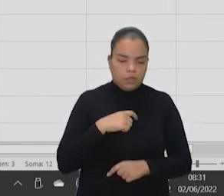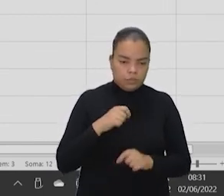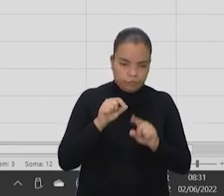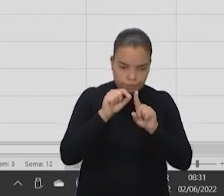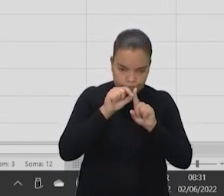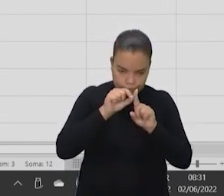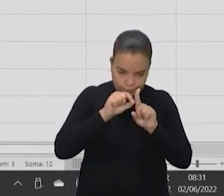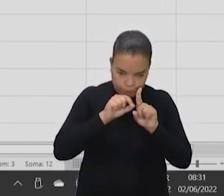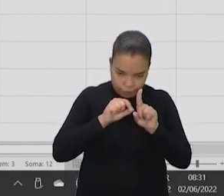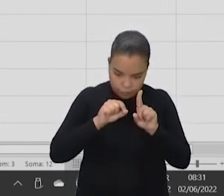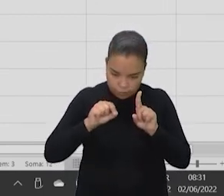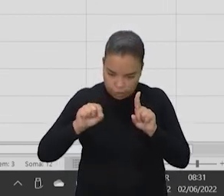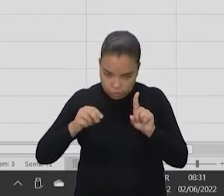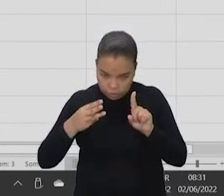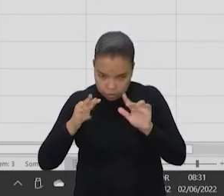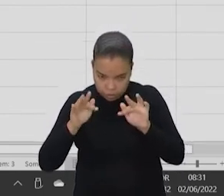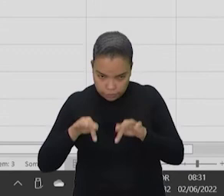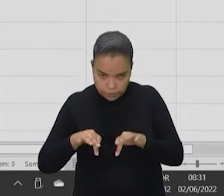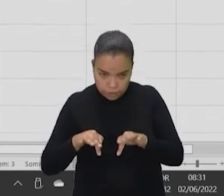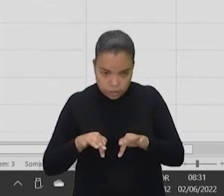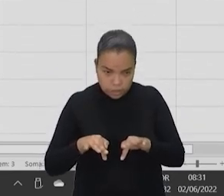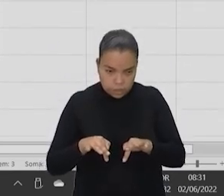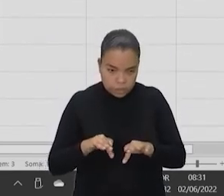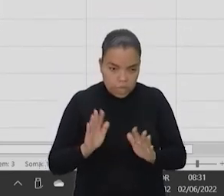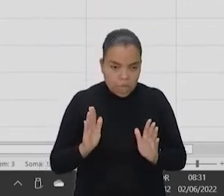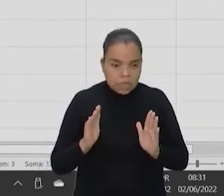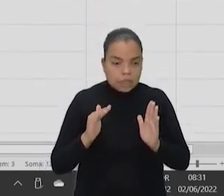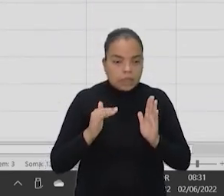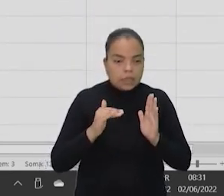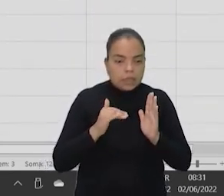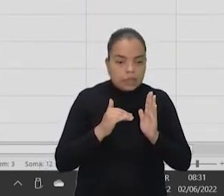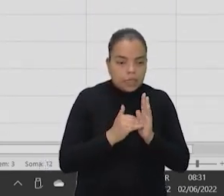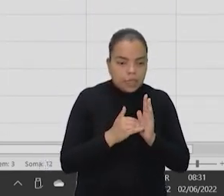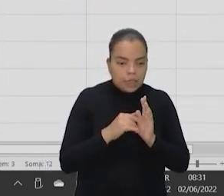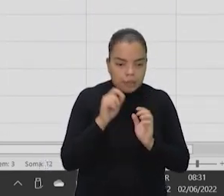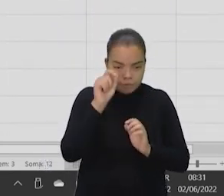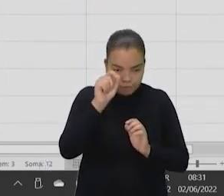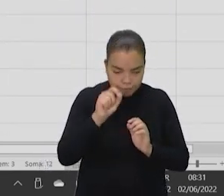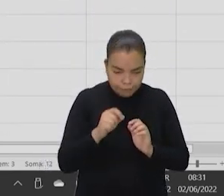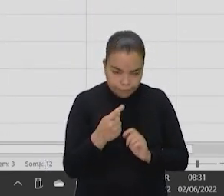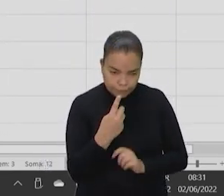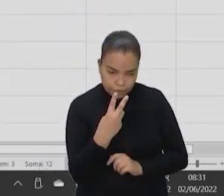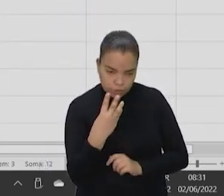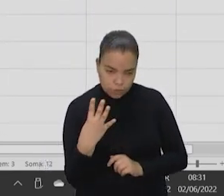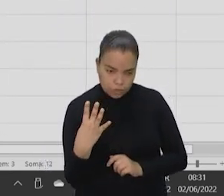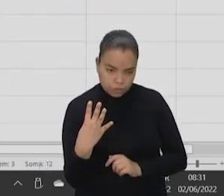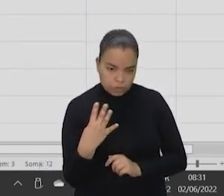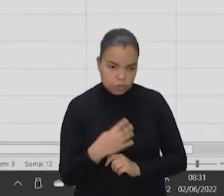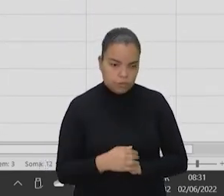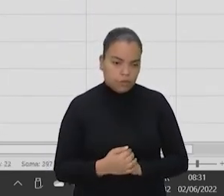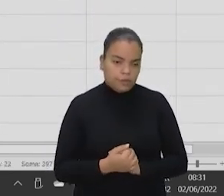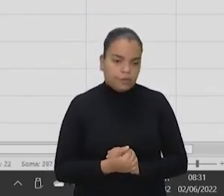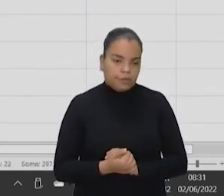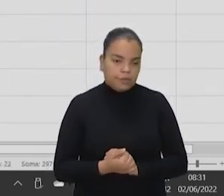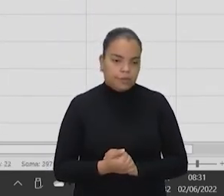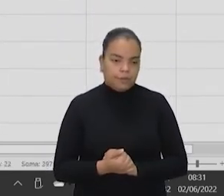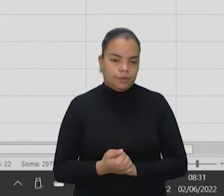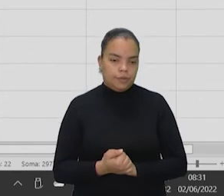dar segmento e vamos lá até 24 meses. Vamos tentar fazer aqui em 24 meses. Vamos ver se